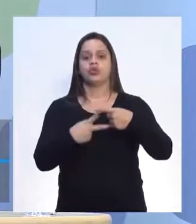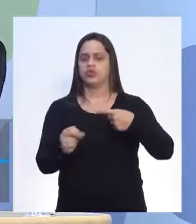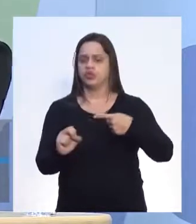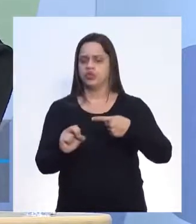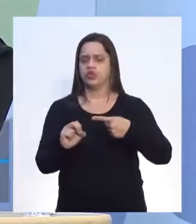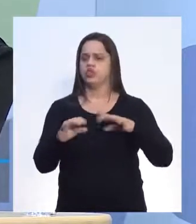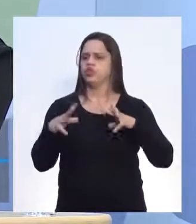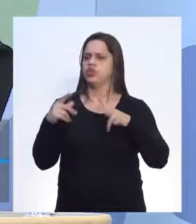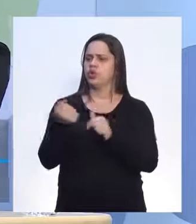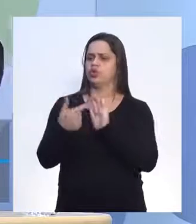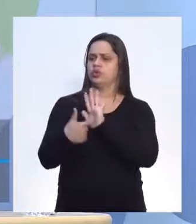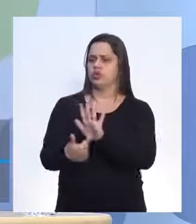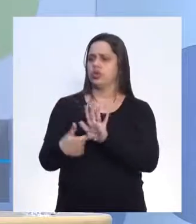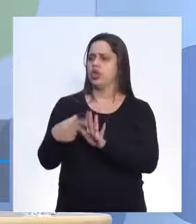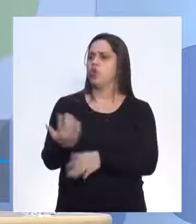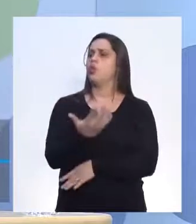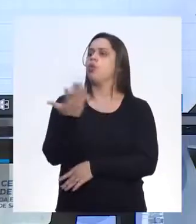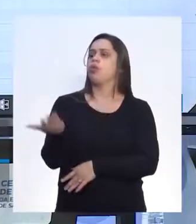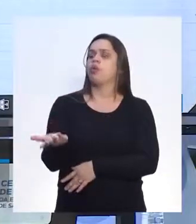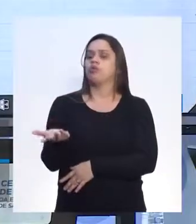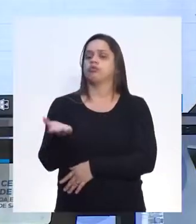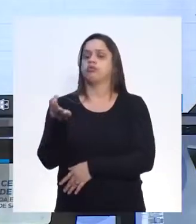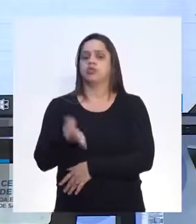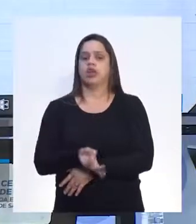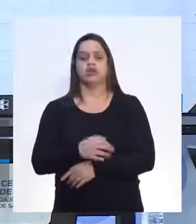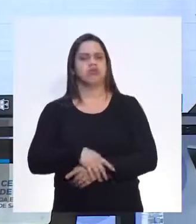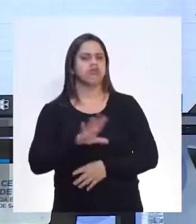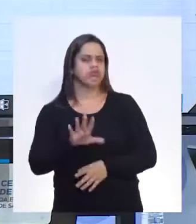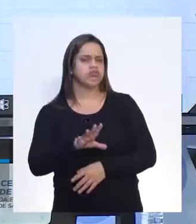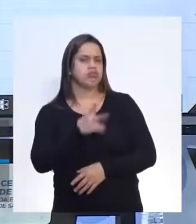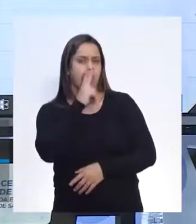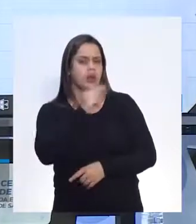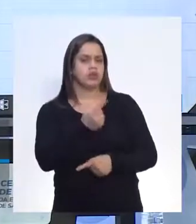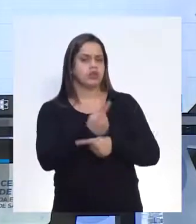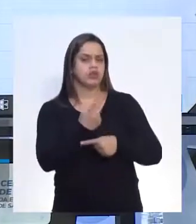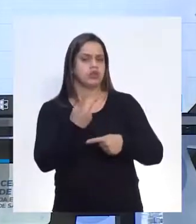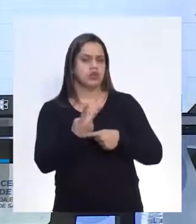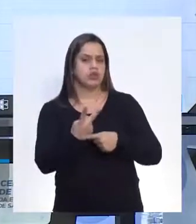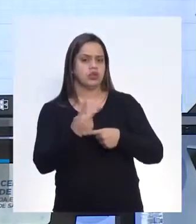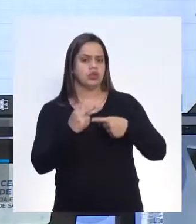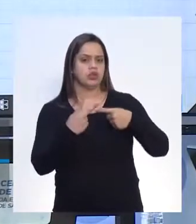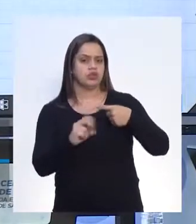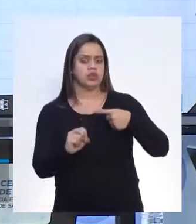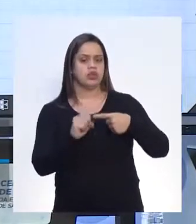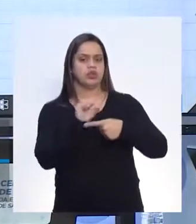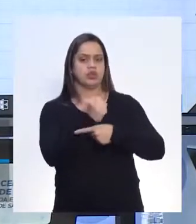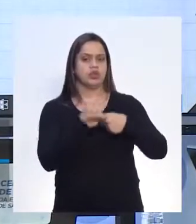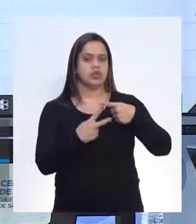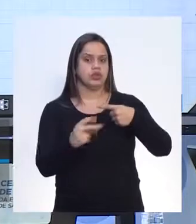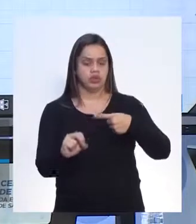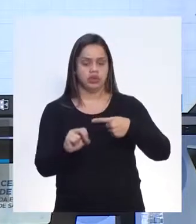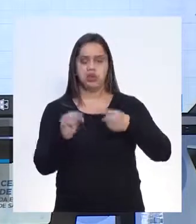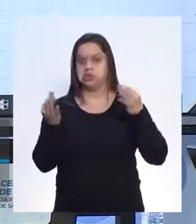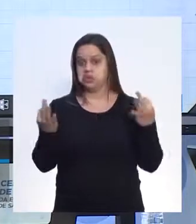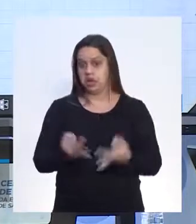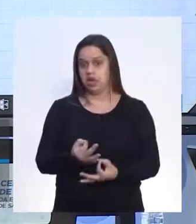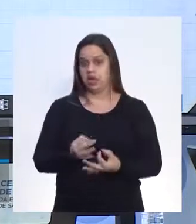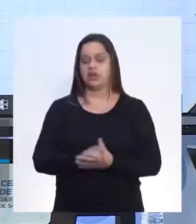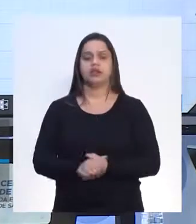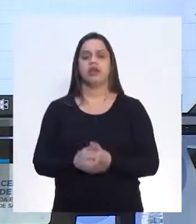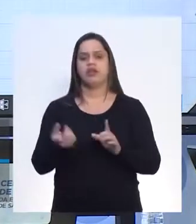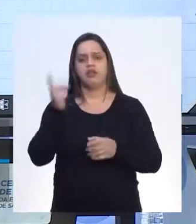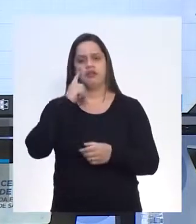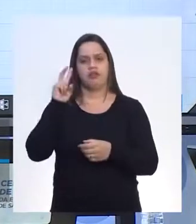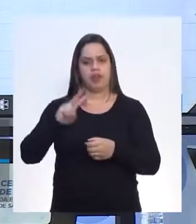Dessas todas, qual está certa? Olha, eu acredito que o 12 sobre 20 e o 8 sobre 20 são as corretas. Vai aparecer novamente, retorna